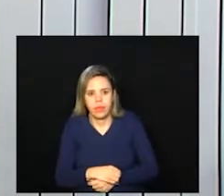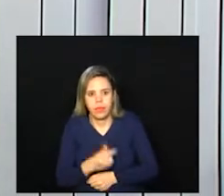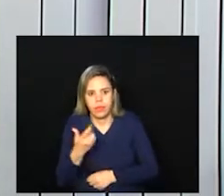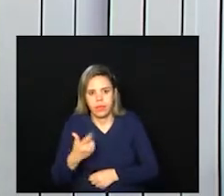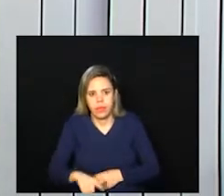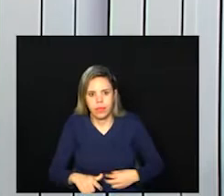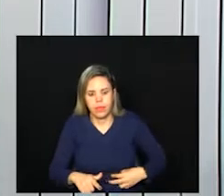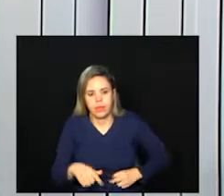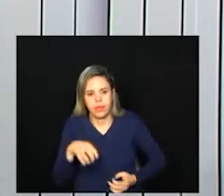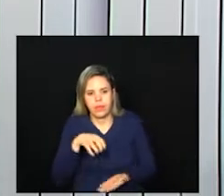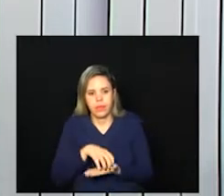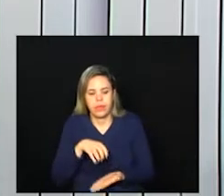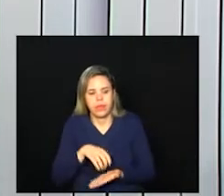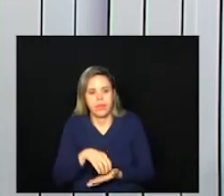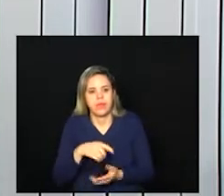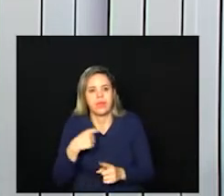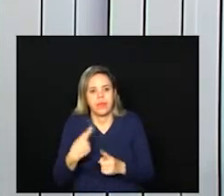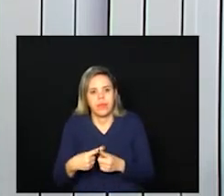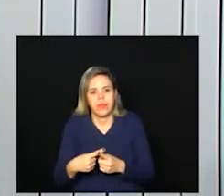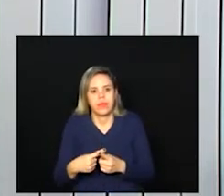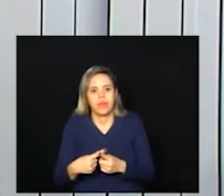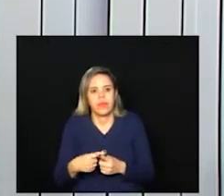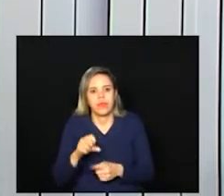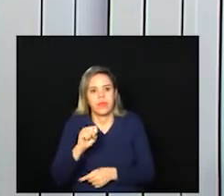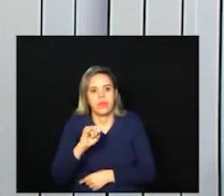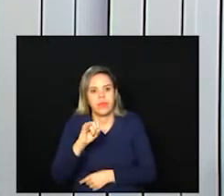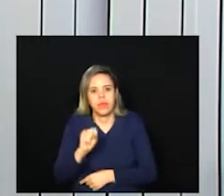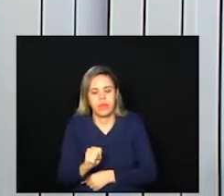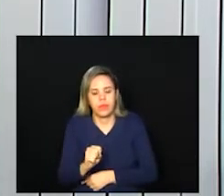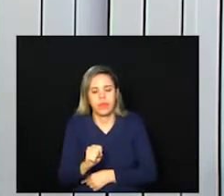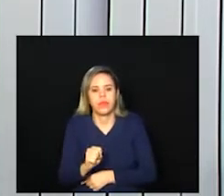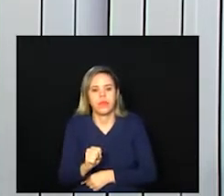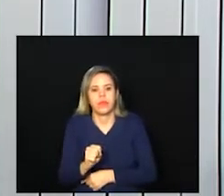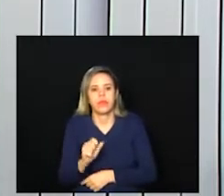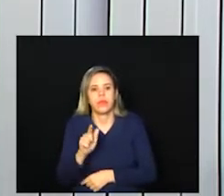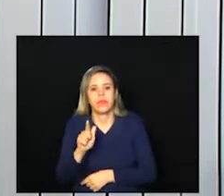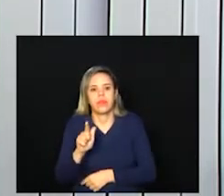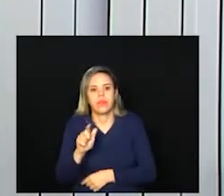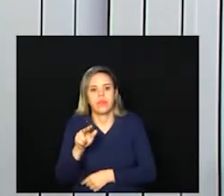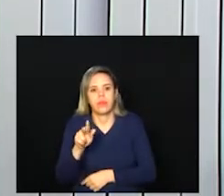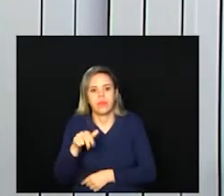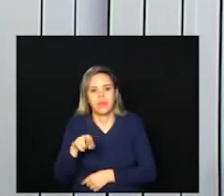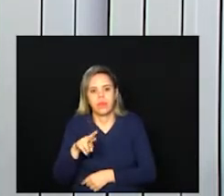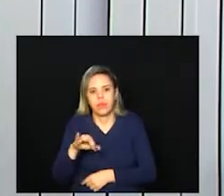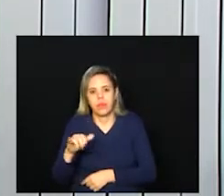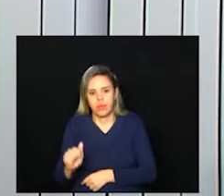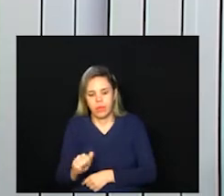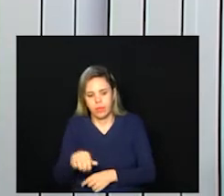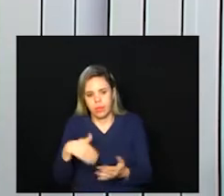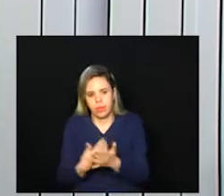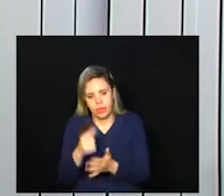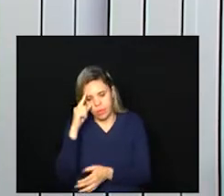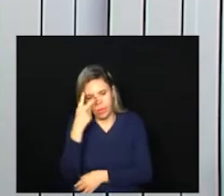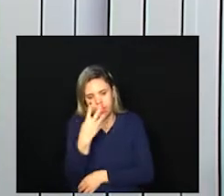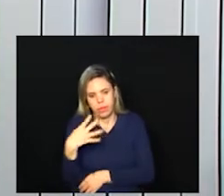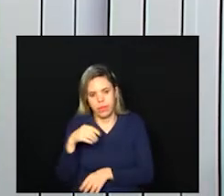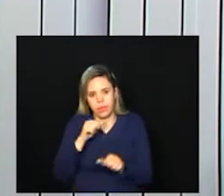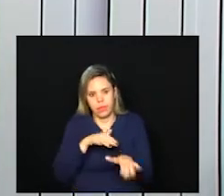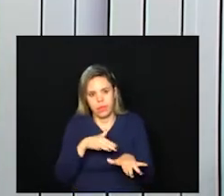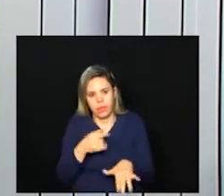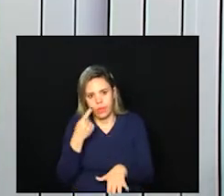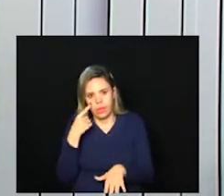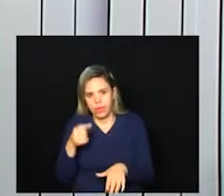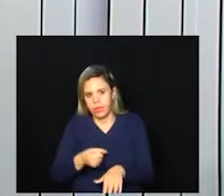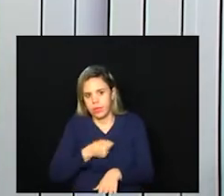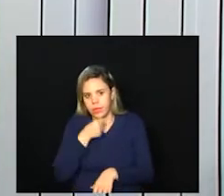um centro de imunização no CIS Guanabara, que vai funcionar até o dia 24 de setembro. Então, vou acionar o